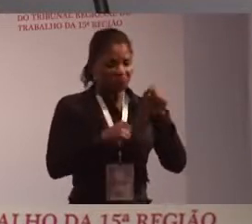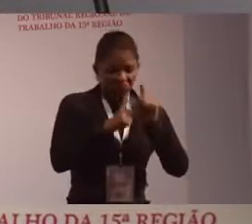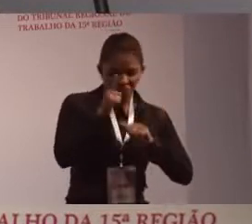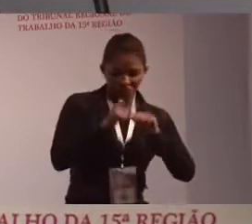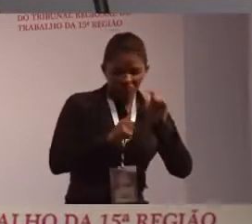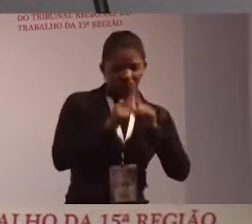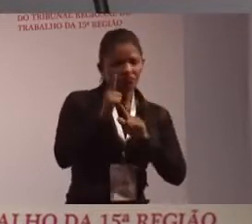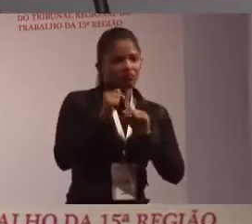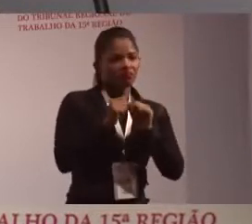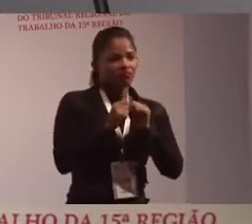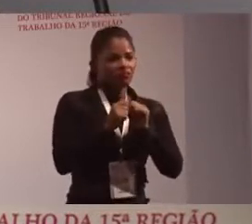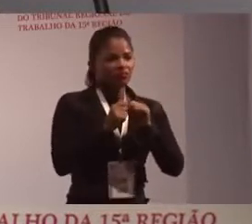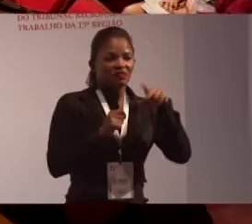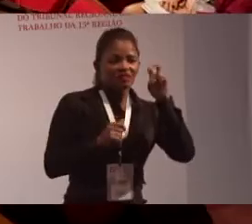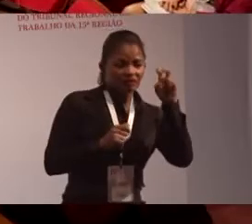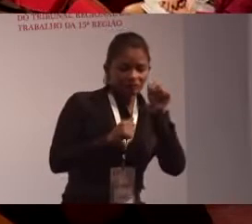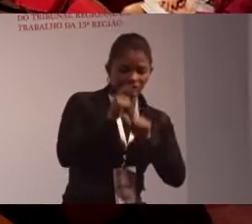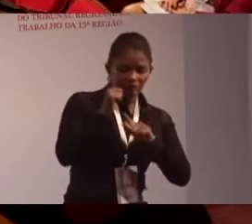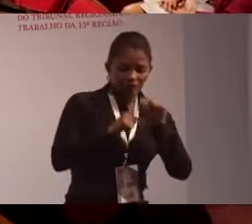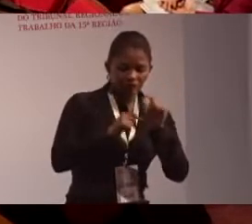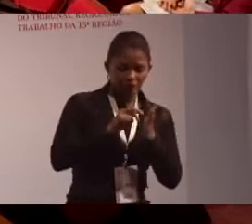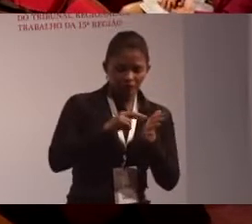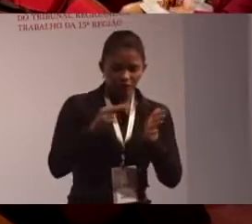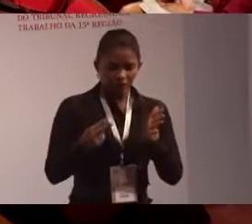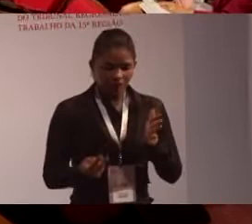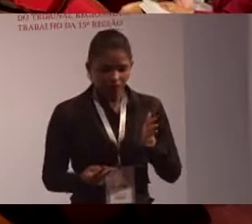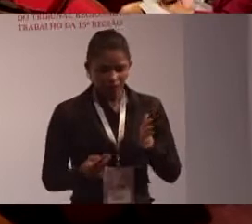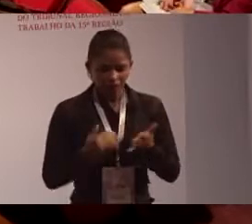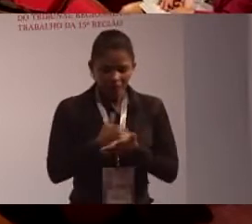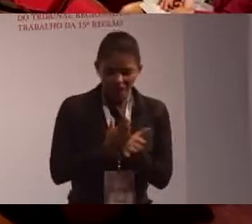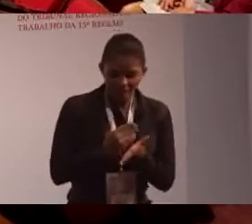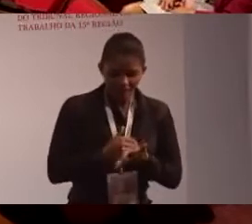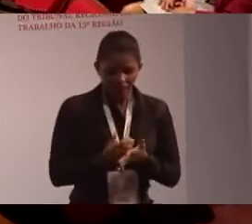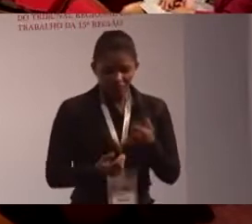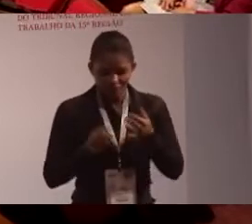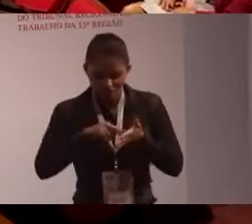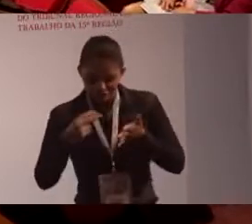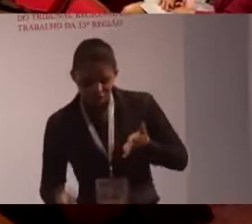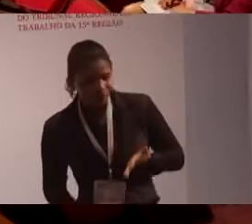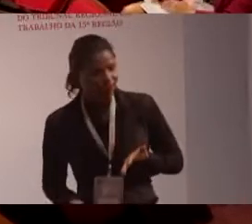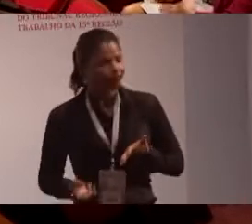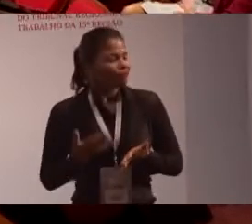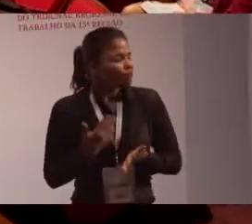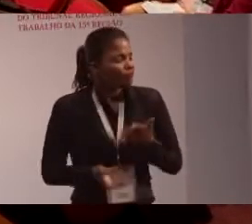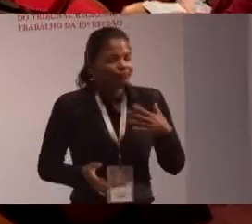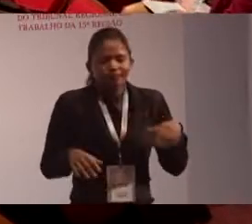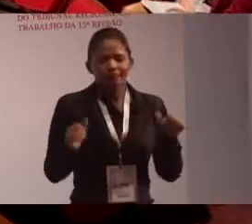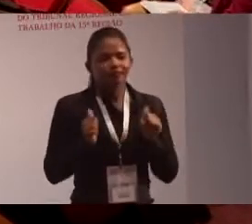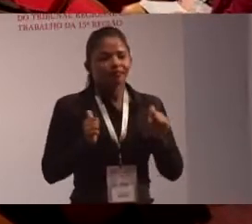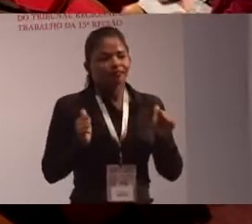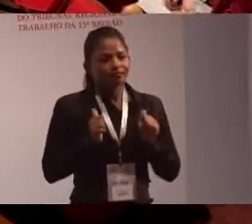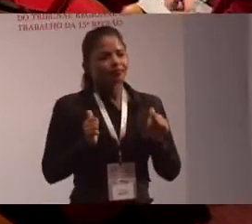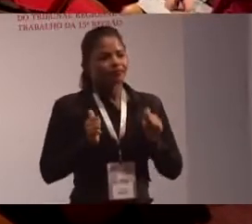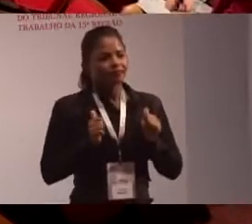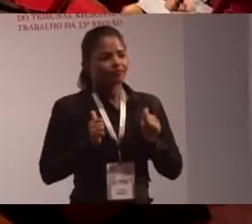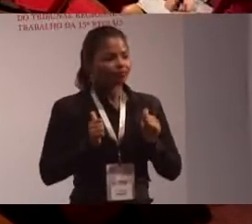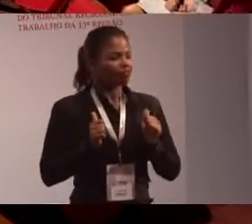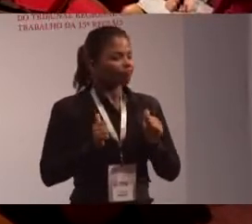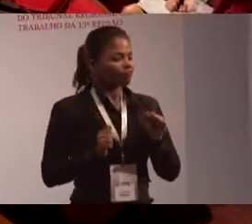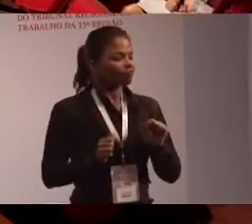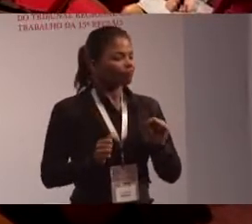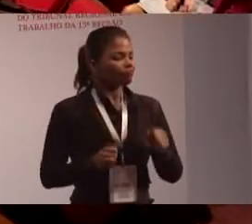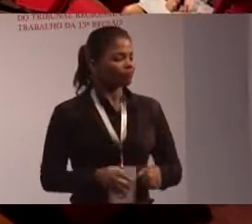um entregador 5 estrelas, se cair uma batata frita no chão, pode ser que ele perca o emprego de um dia para o outro.